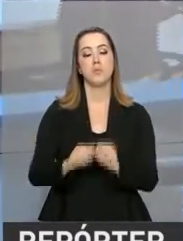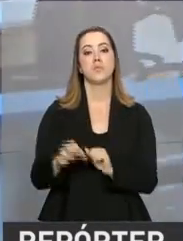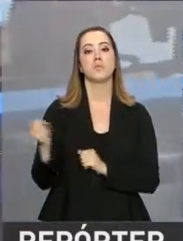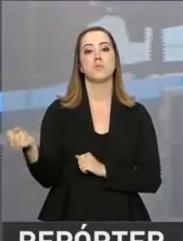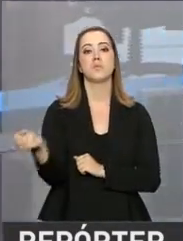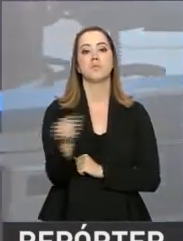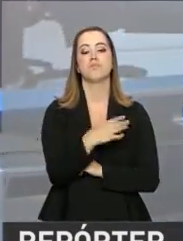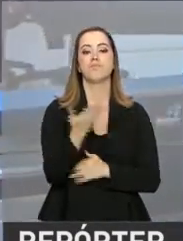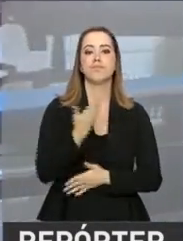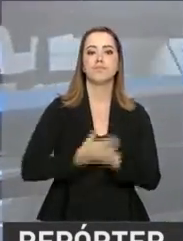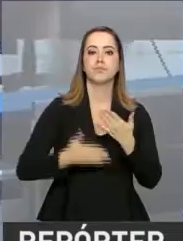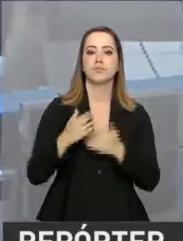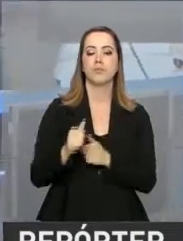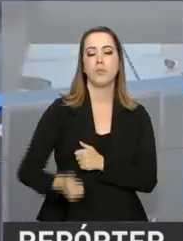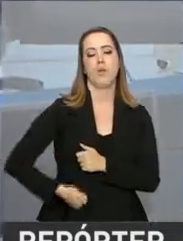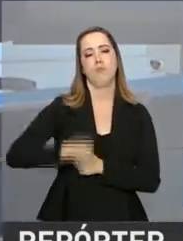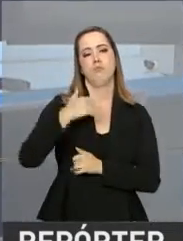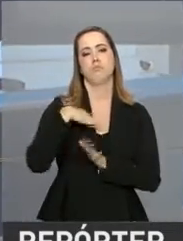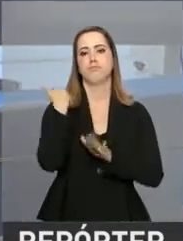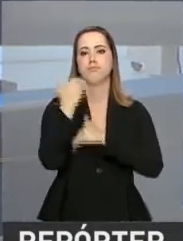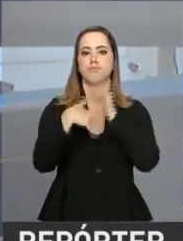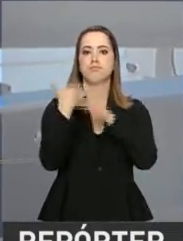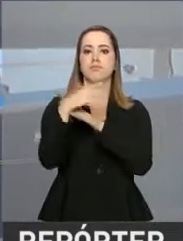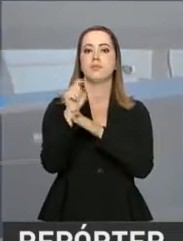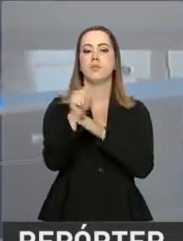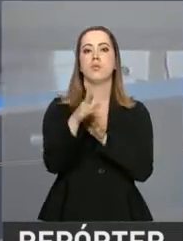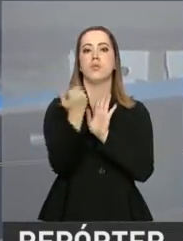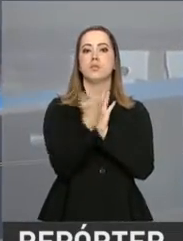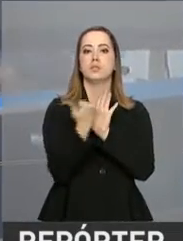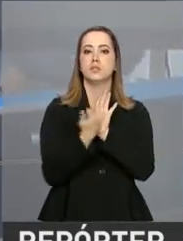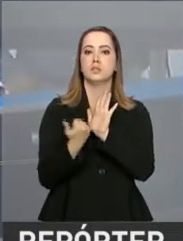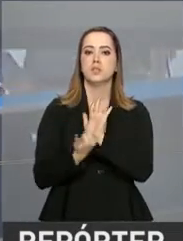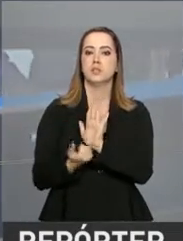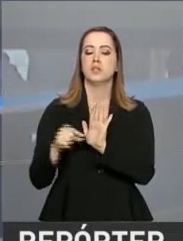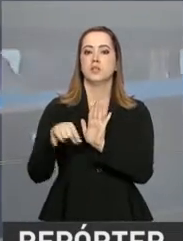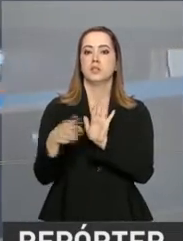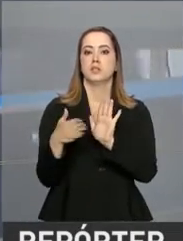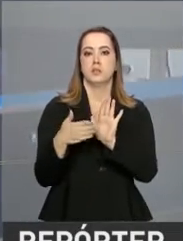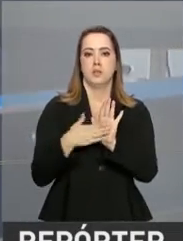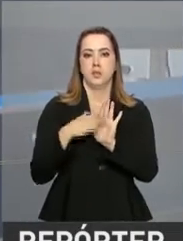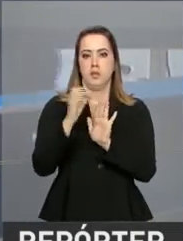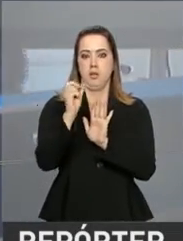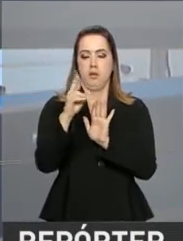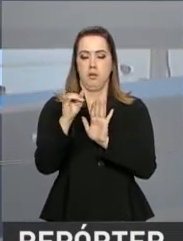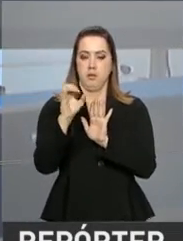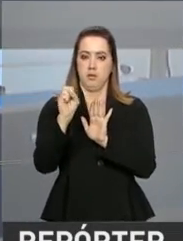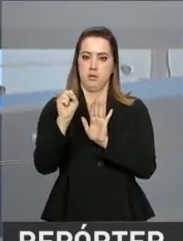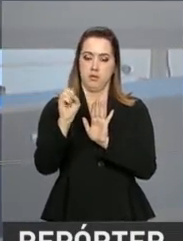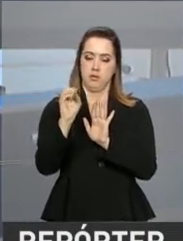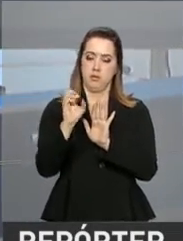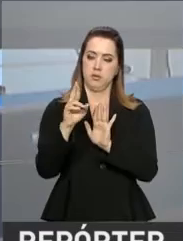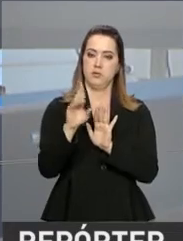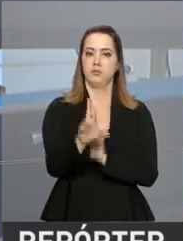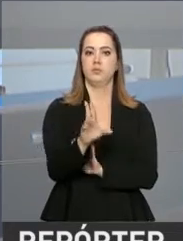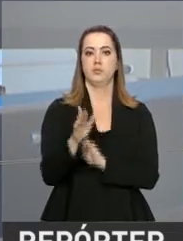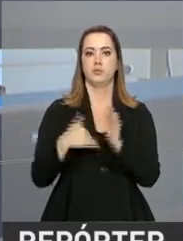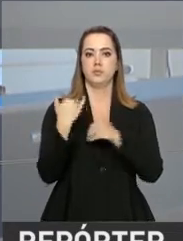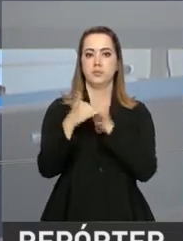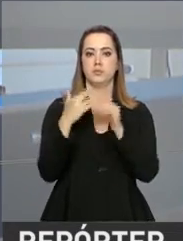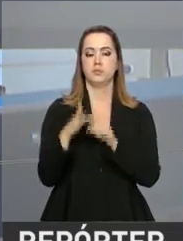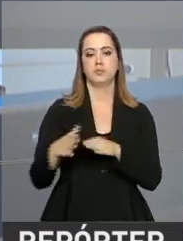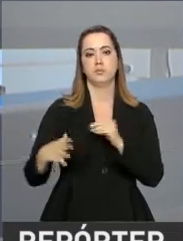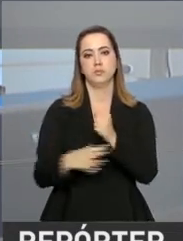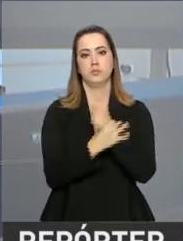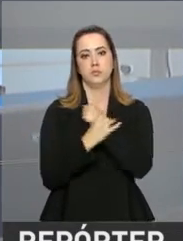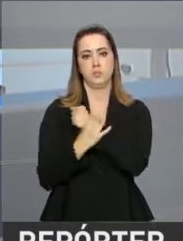negócios e retomar o crescimento para isso foi lançado o projeto crescer que dá mais segurança jurídica e estabilidade regulatória os